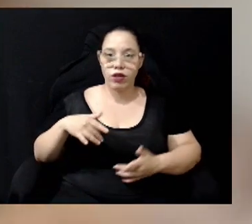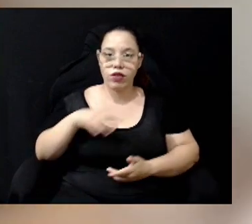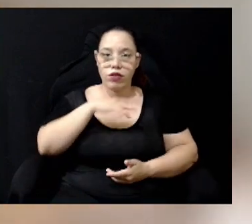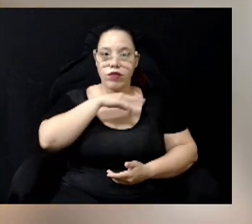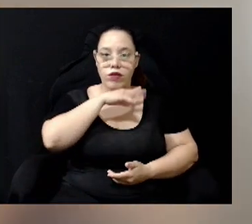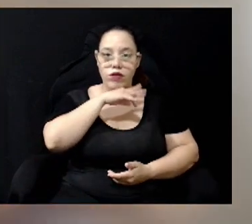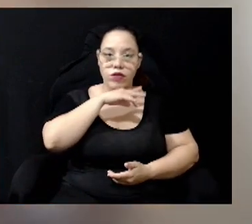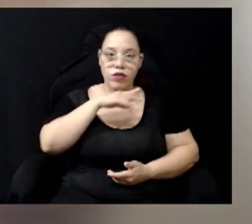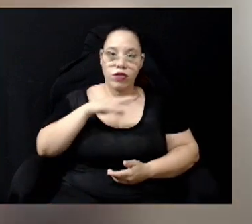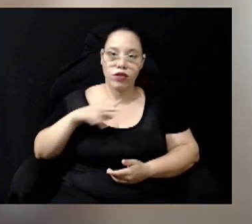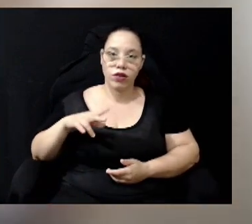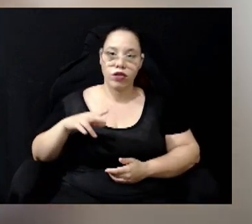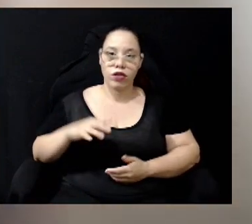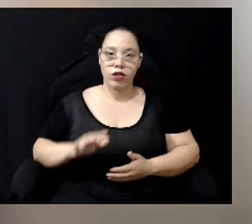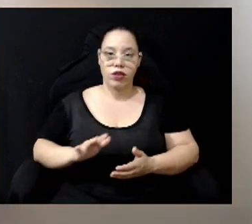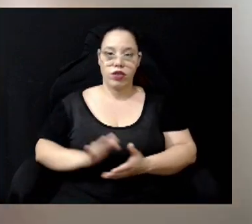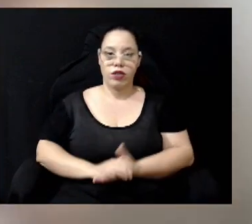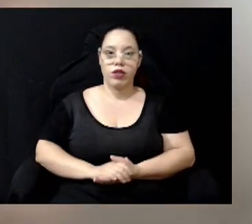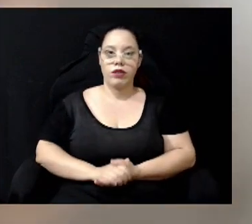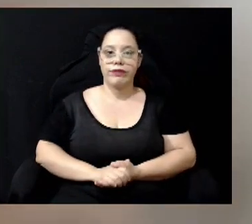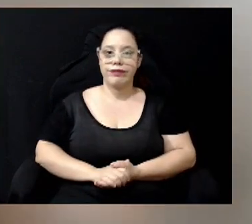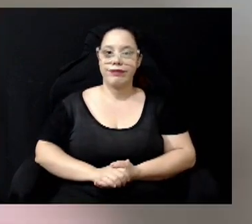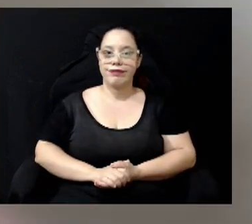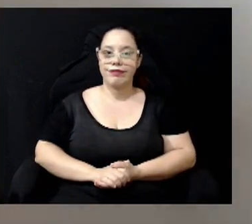que aparece, né?